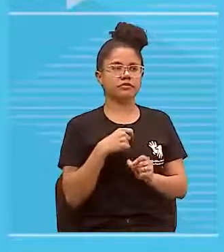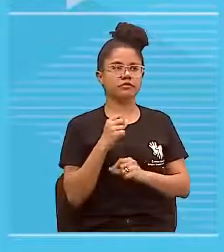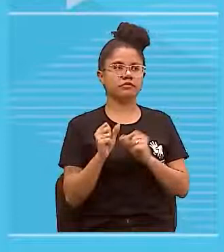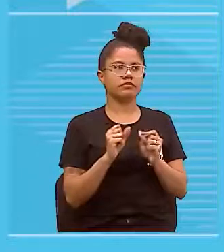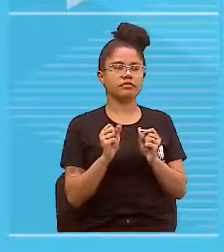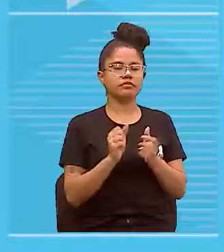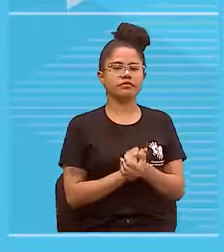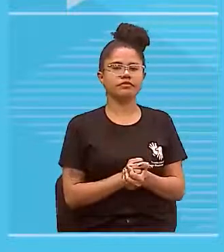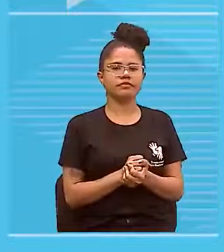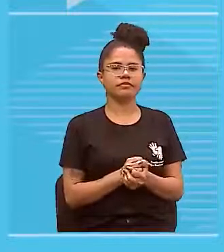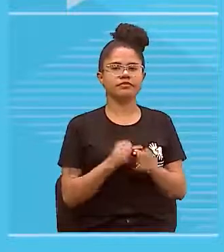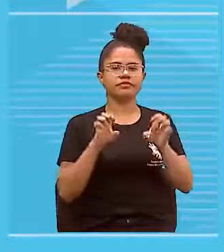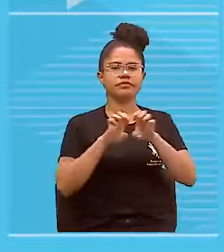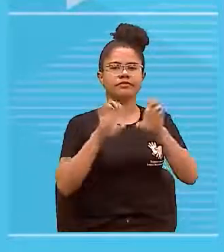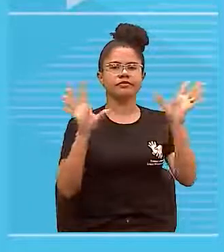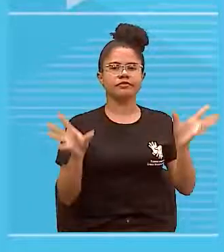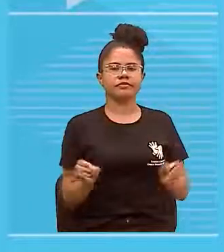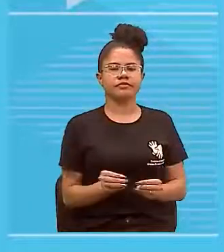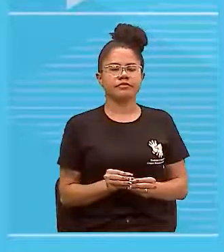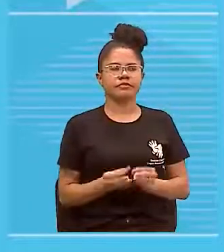o ecossistema, hein?